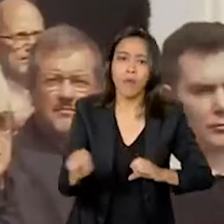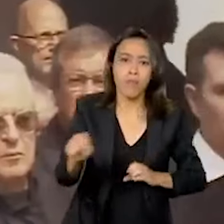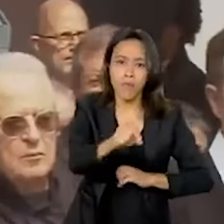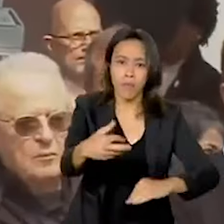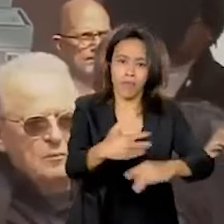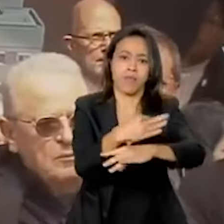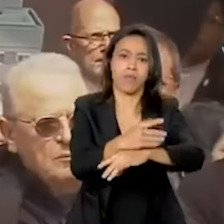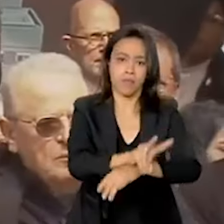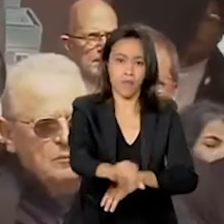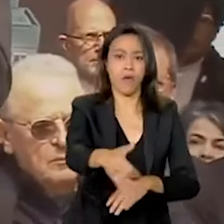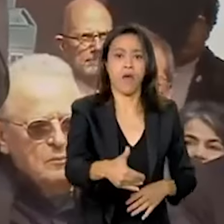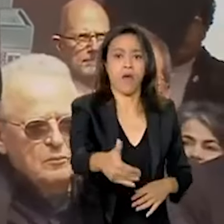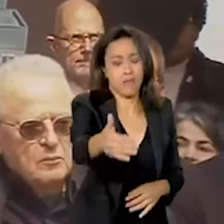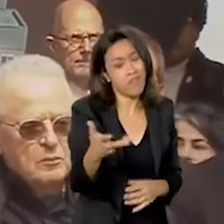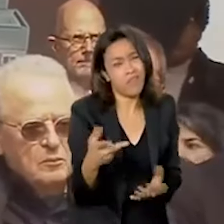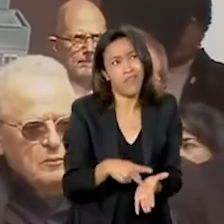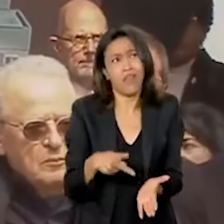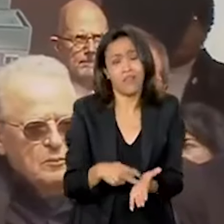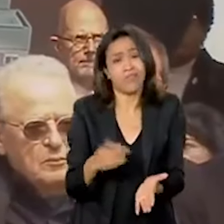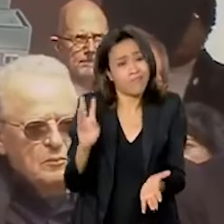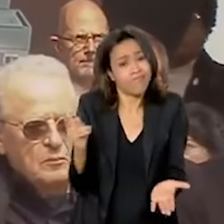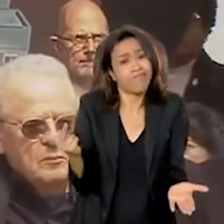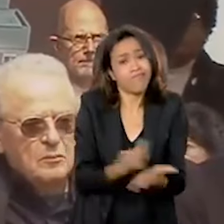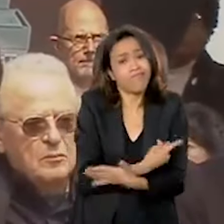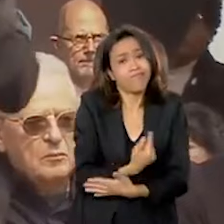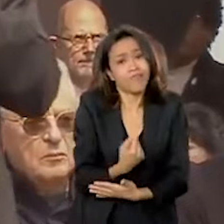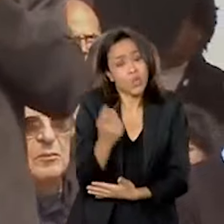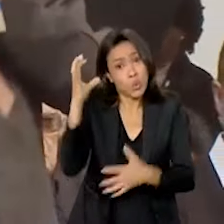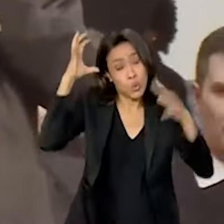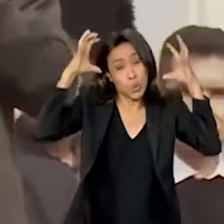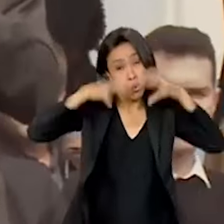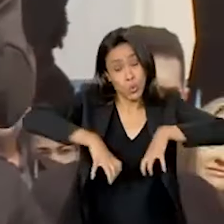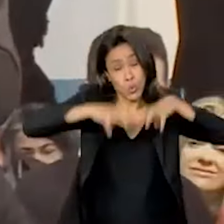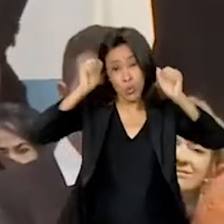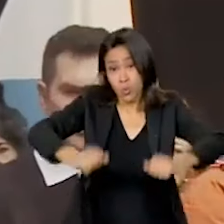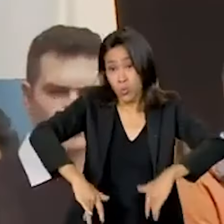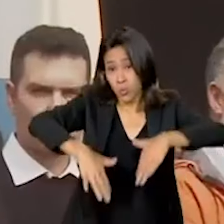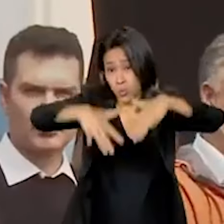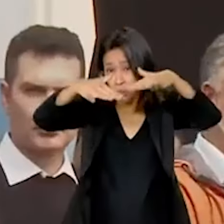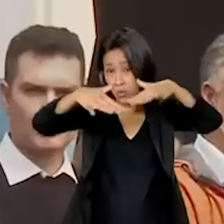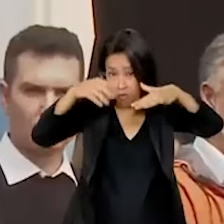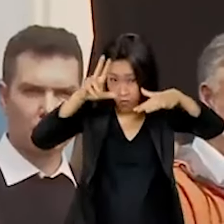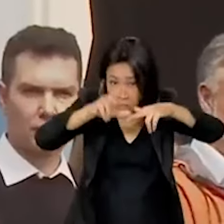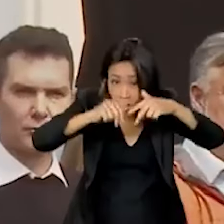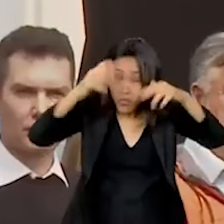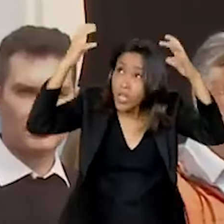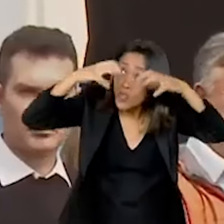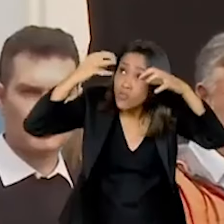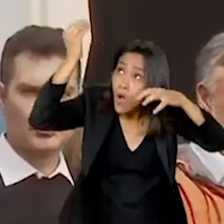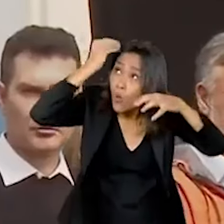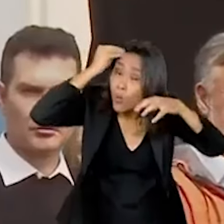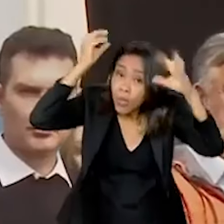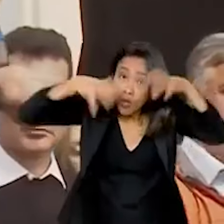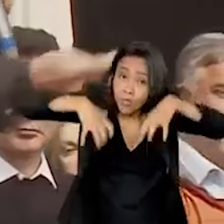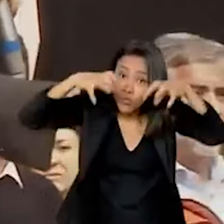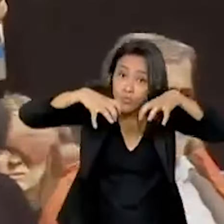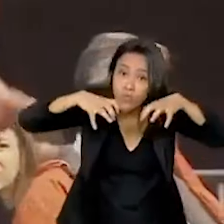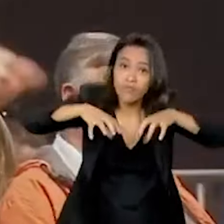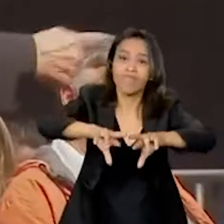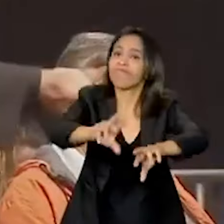É verdade que choveu muito. Mas é verdade que a cheia que deu não foi por causa da chuva. Foi porque não